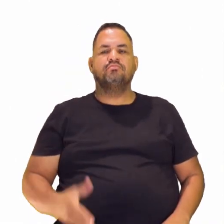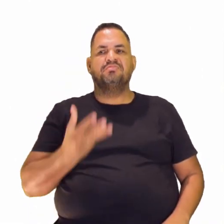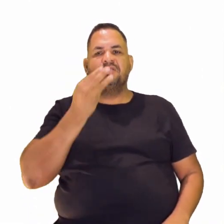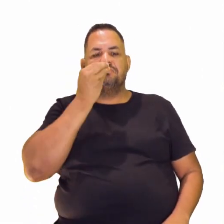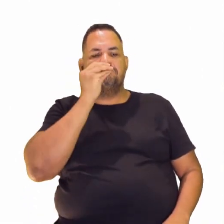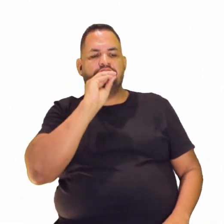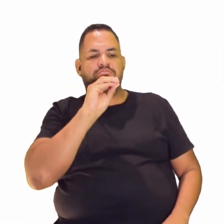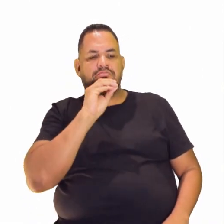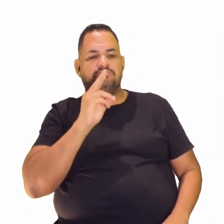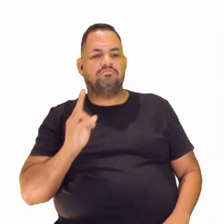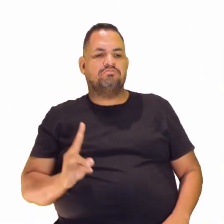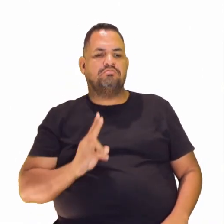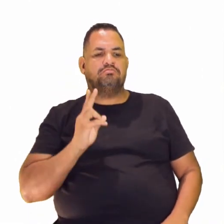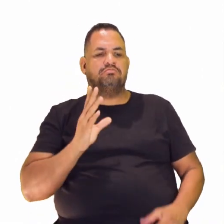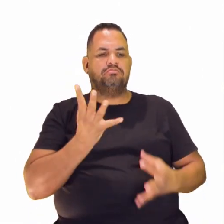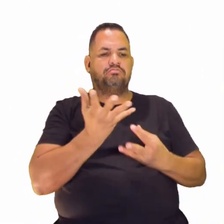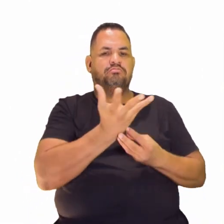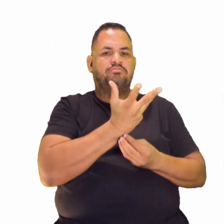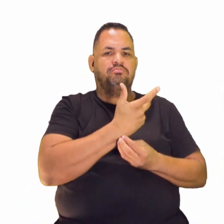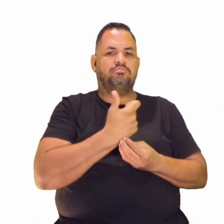desprezam o valor artístico